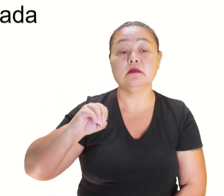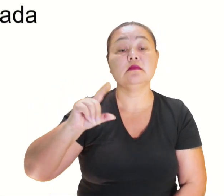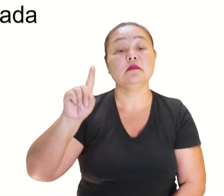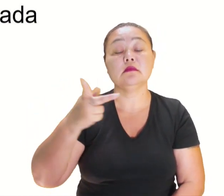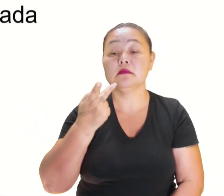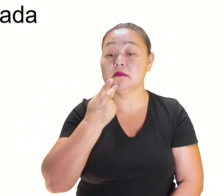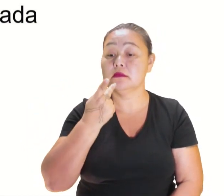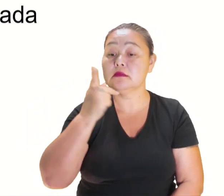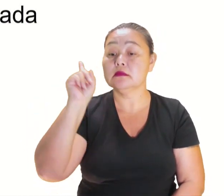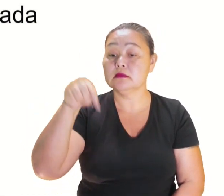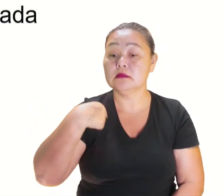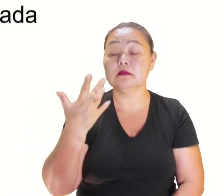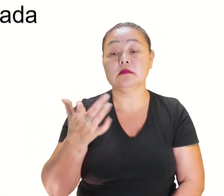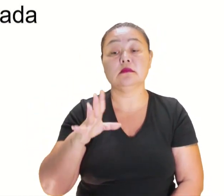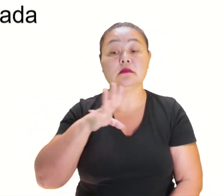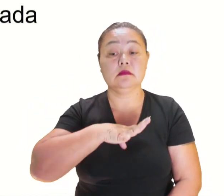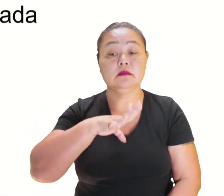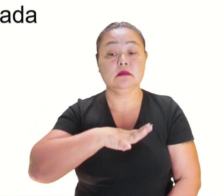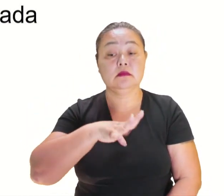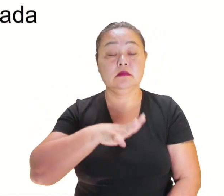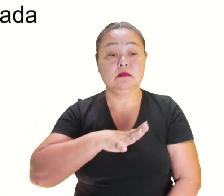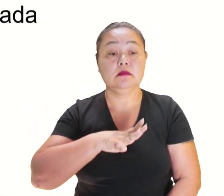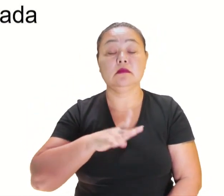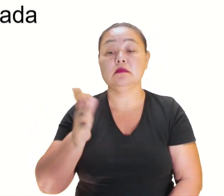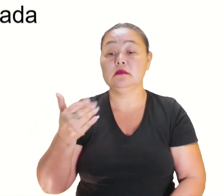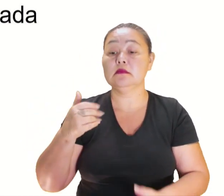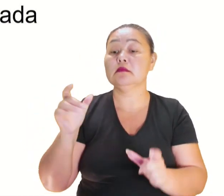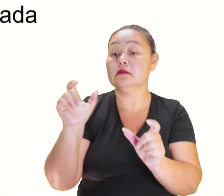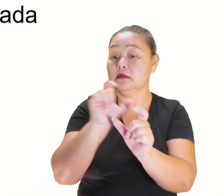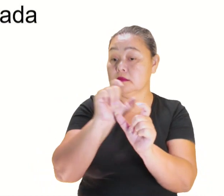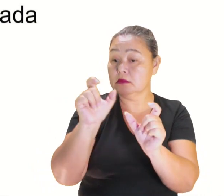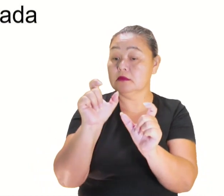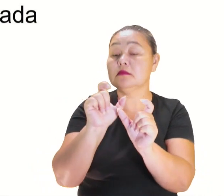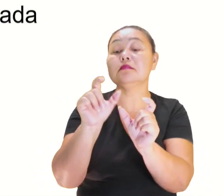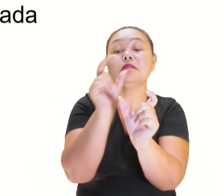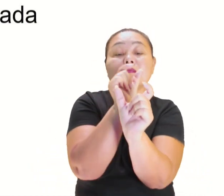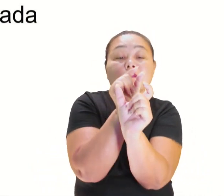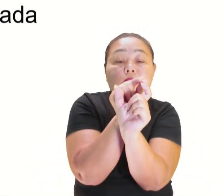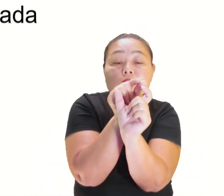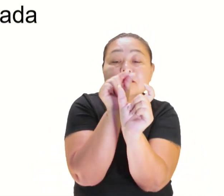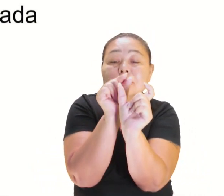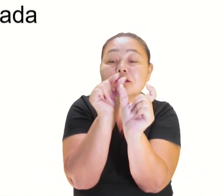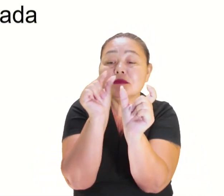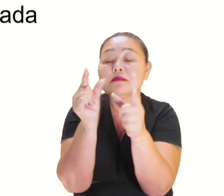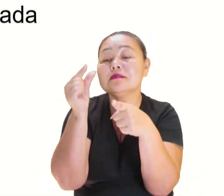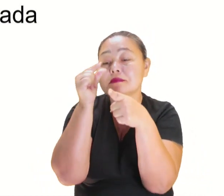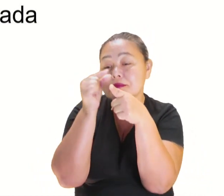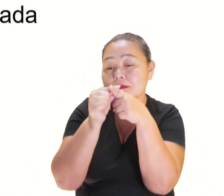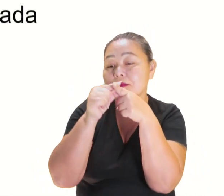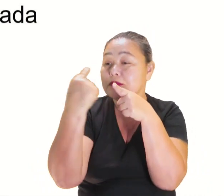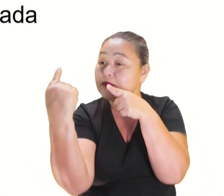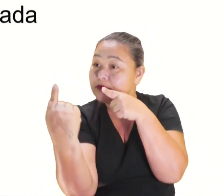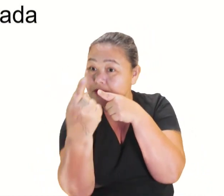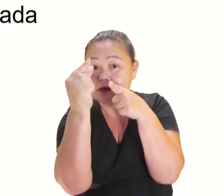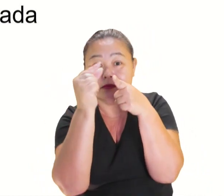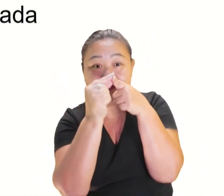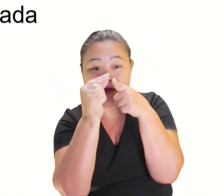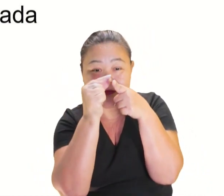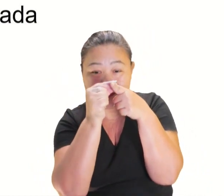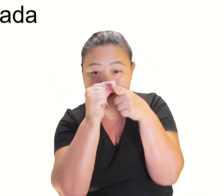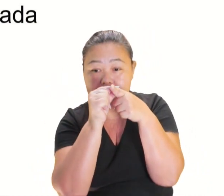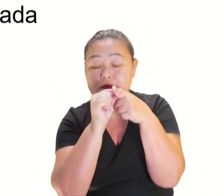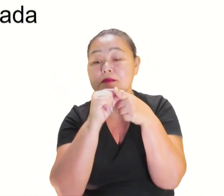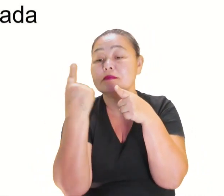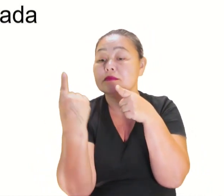de português, não lembra um pouquinho a monossílaba? Sim, que segue o mesmo princípio. Uma sílaba. Uma sílaba.